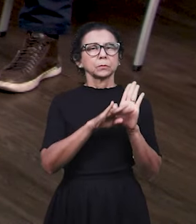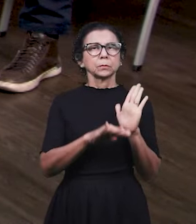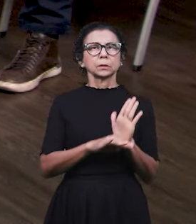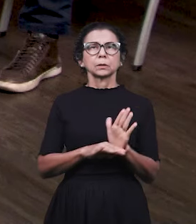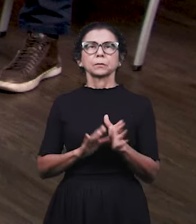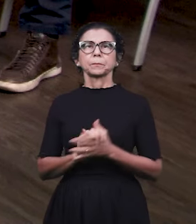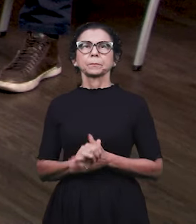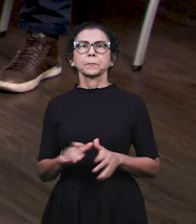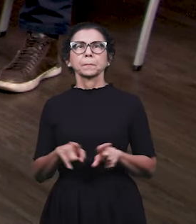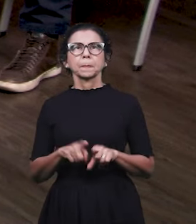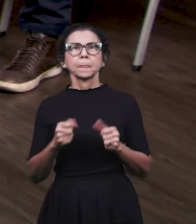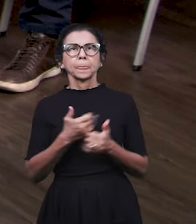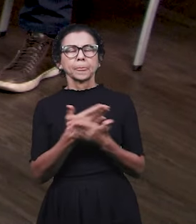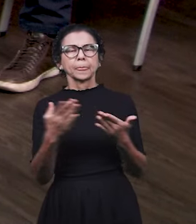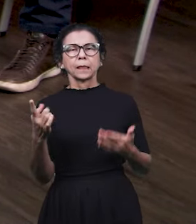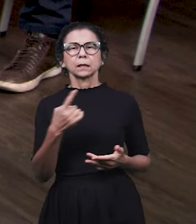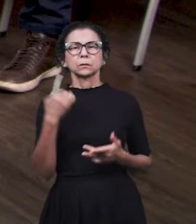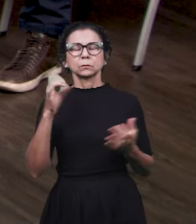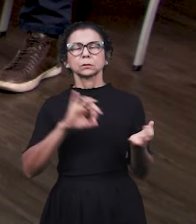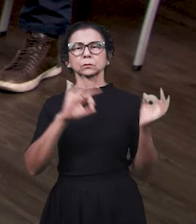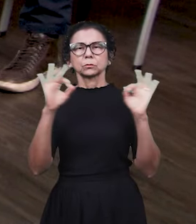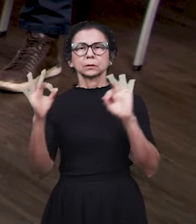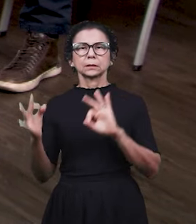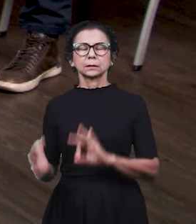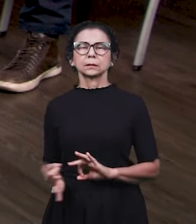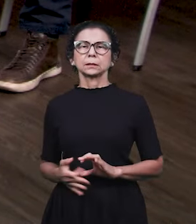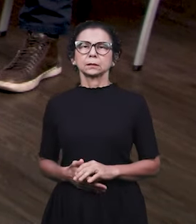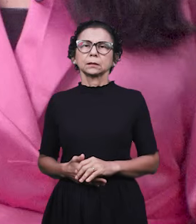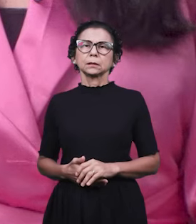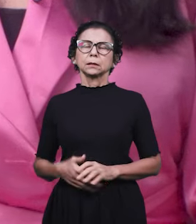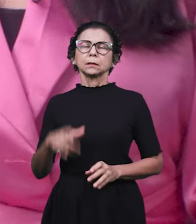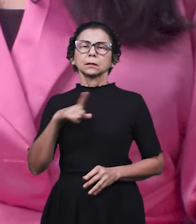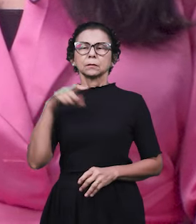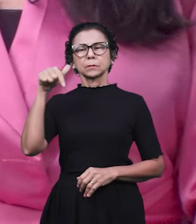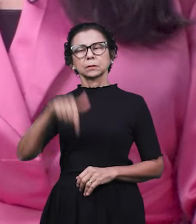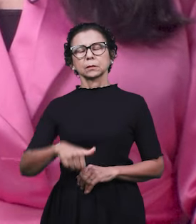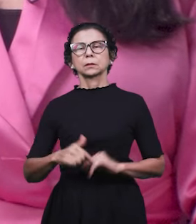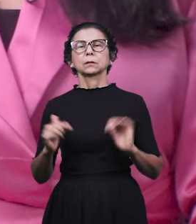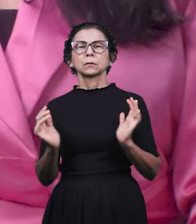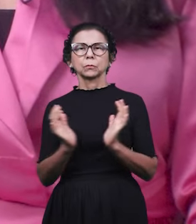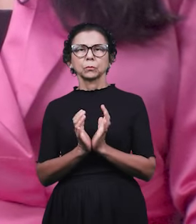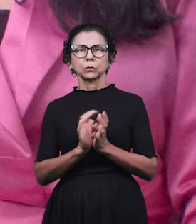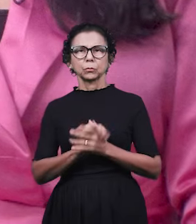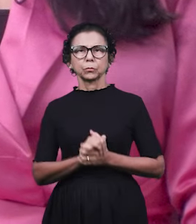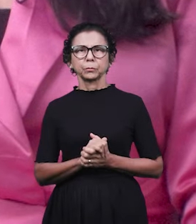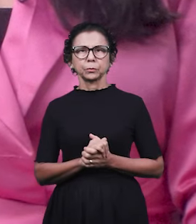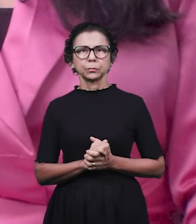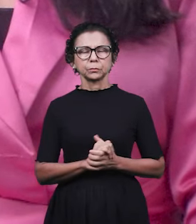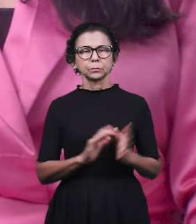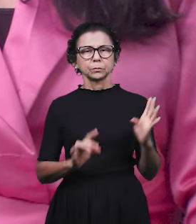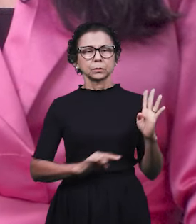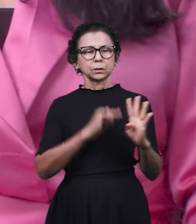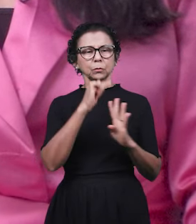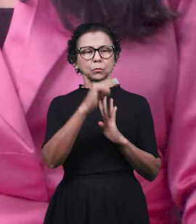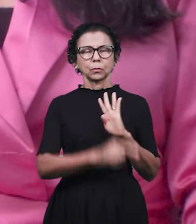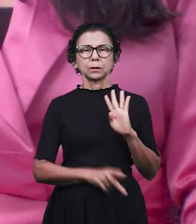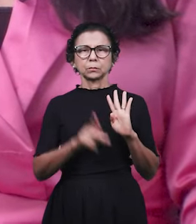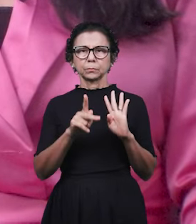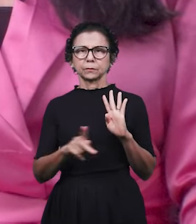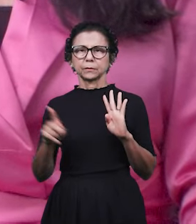aos irmãos que nos assistem, o programa de hoje conta com a colaboração de 4 professores com